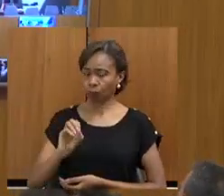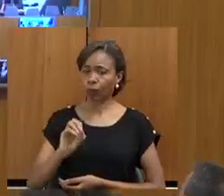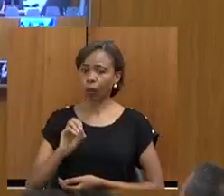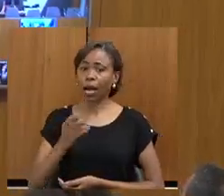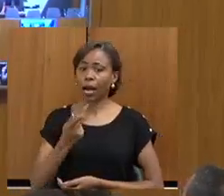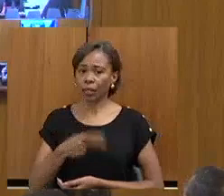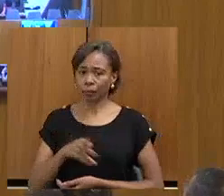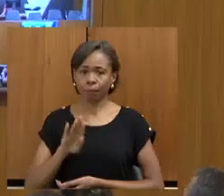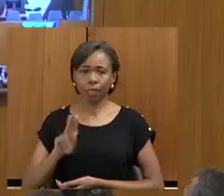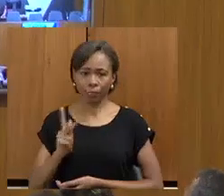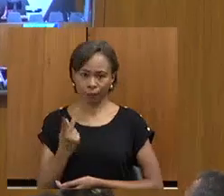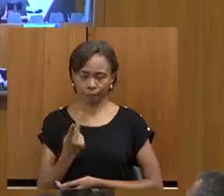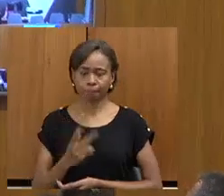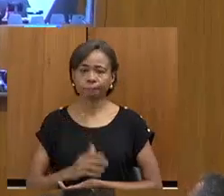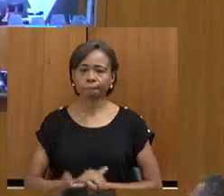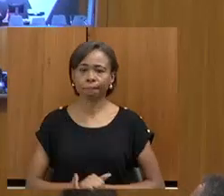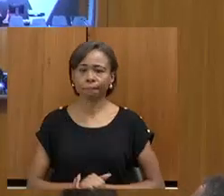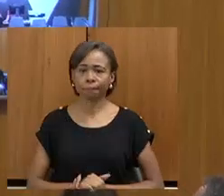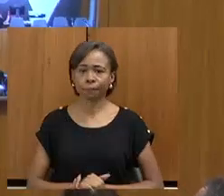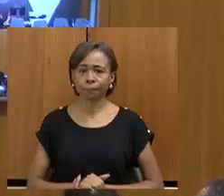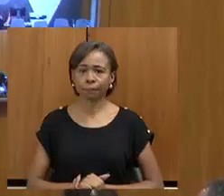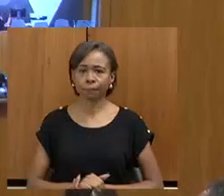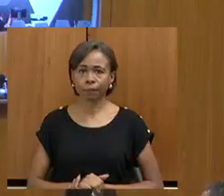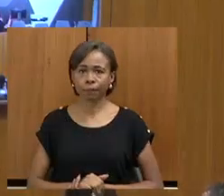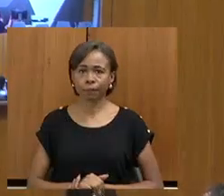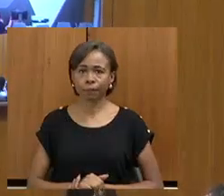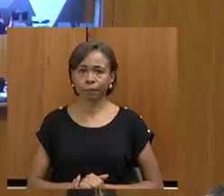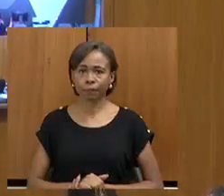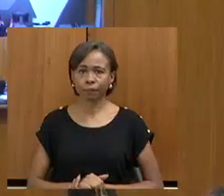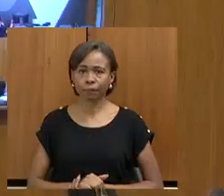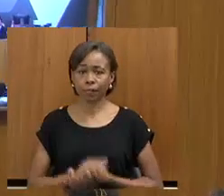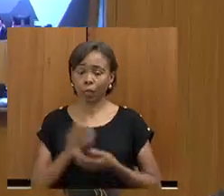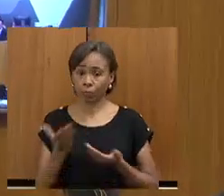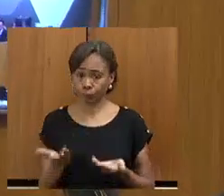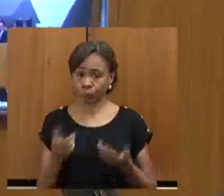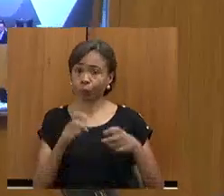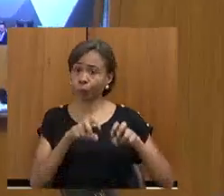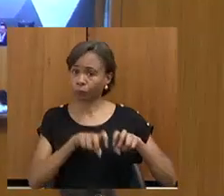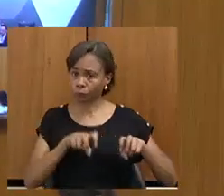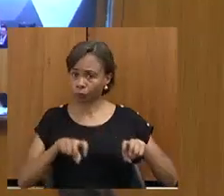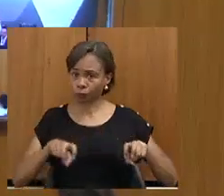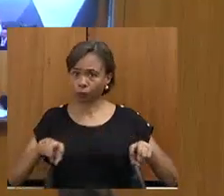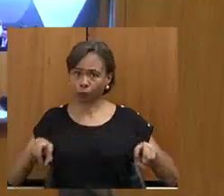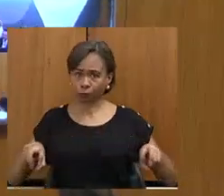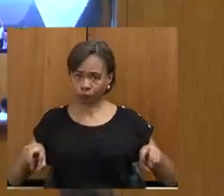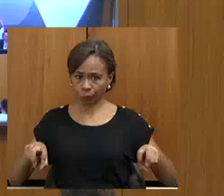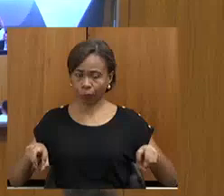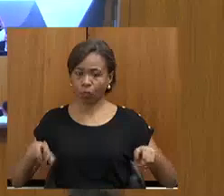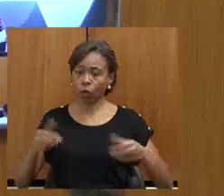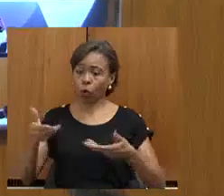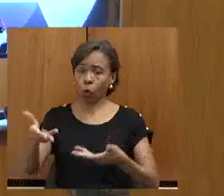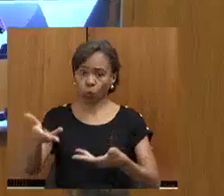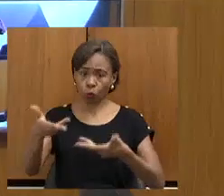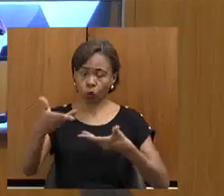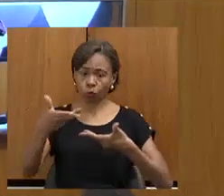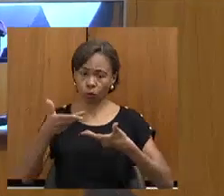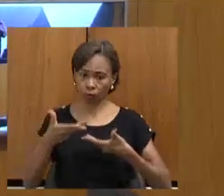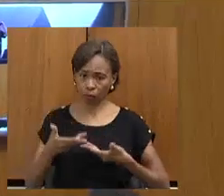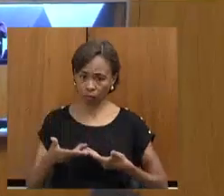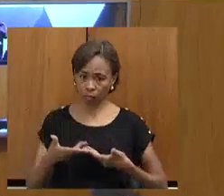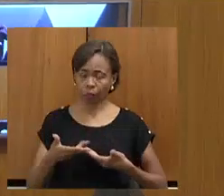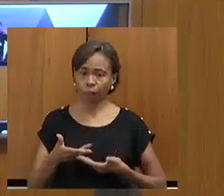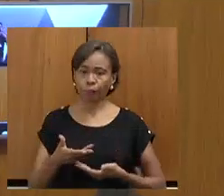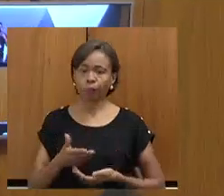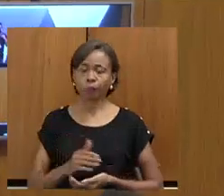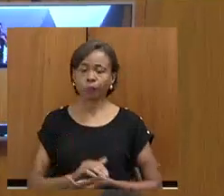Então, gente vai passar já para a composição da mesa. A presidência vai convidar aqui para tomar assento à mesa